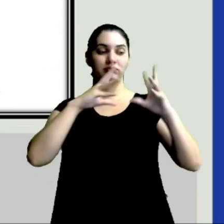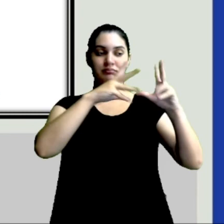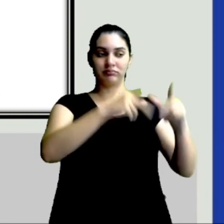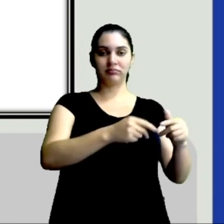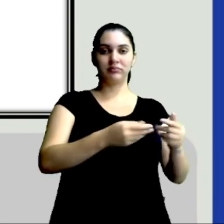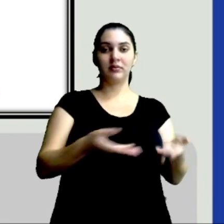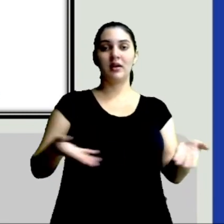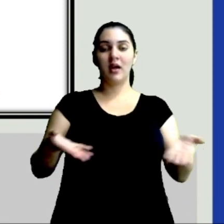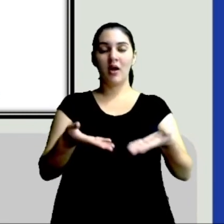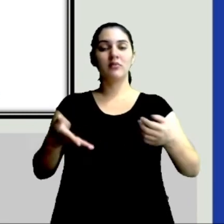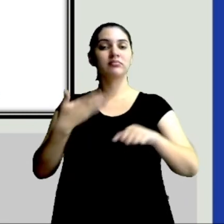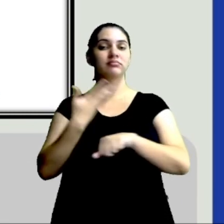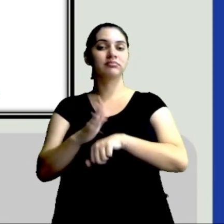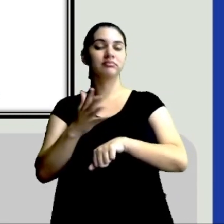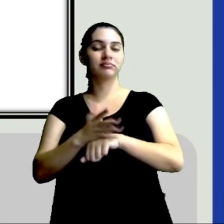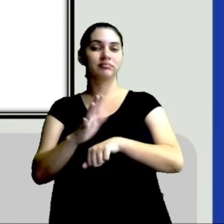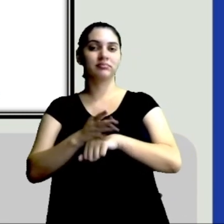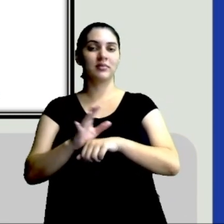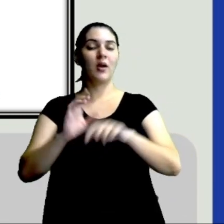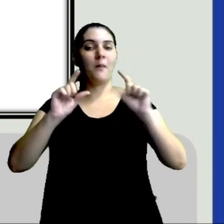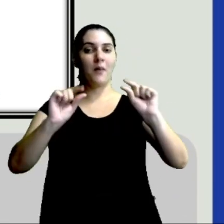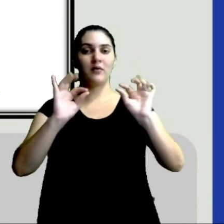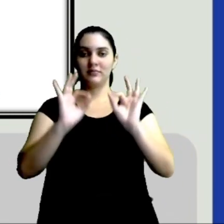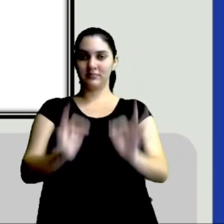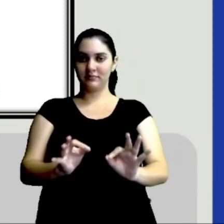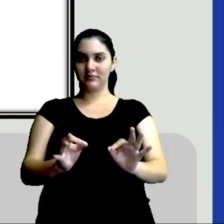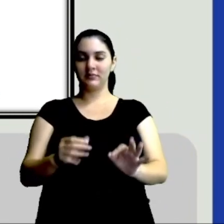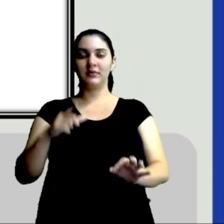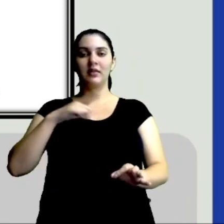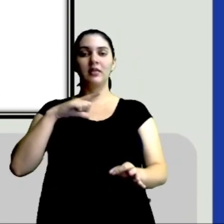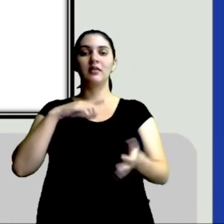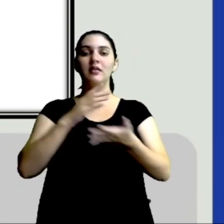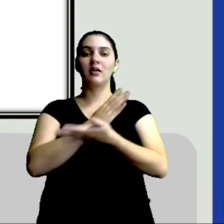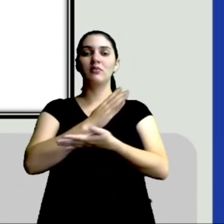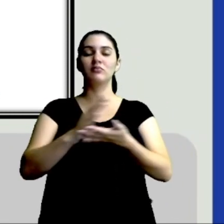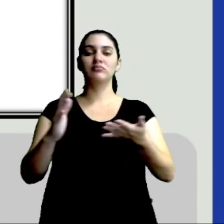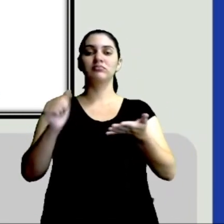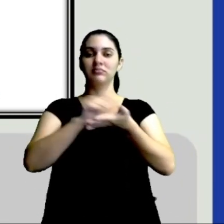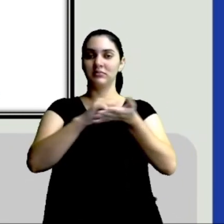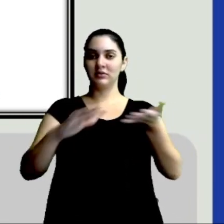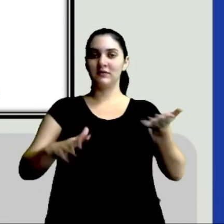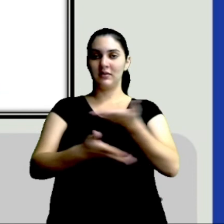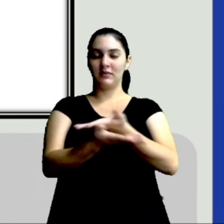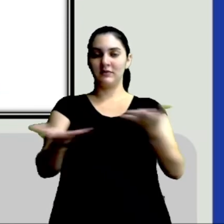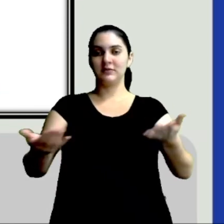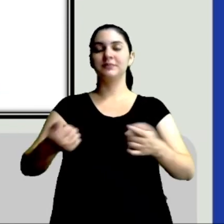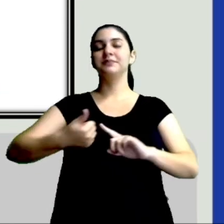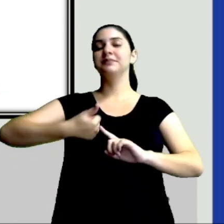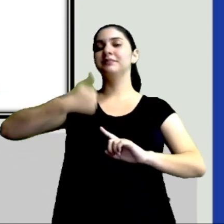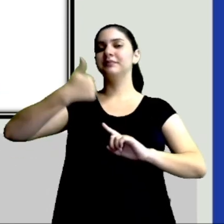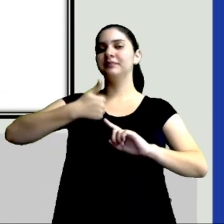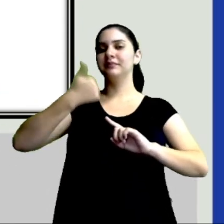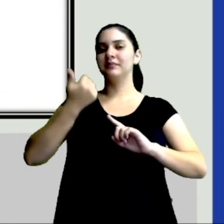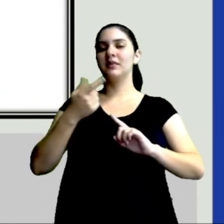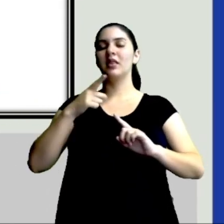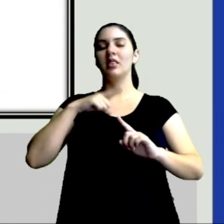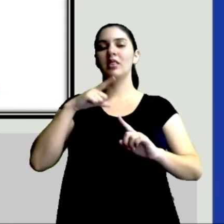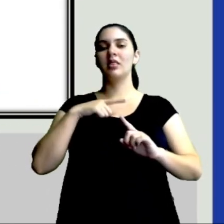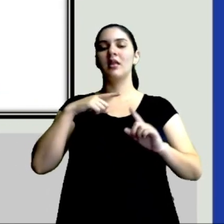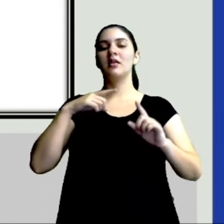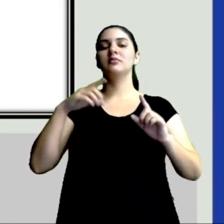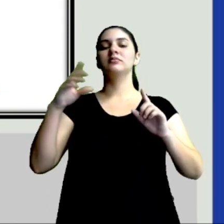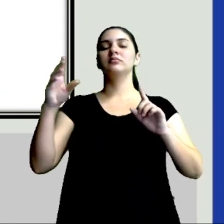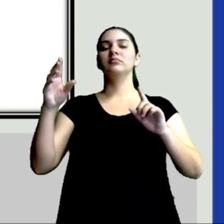E agora nós vamos praticar um pouco, tá certo? Trouxe alguns exercícios aqui para vocês. Então, primeiro, ó, complete com